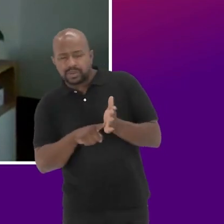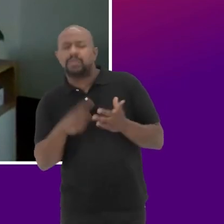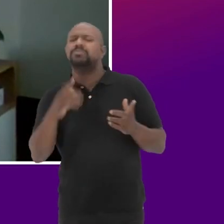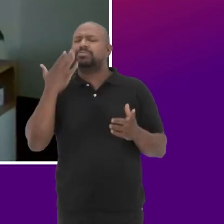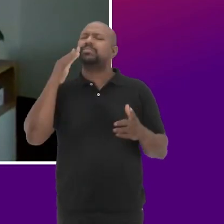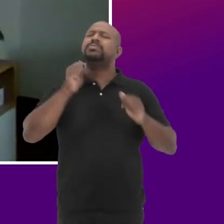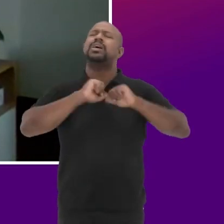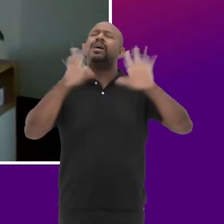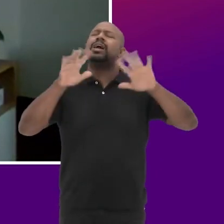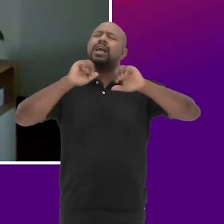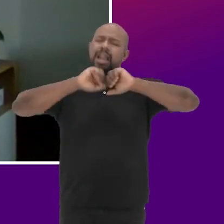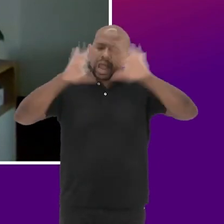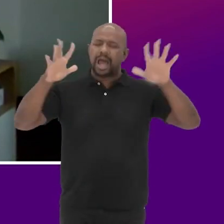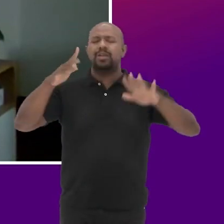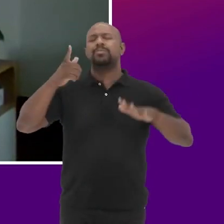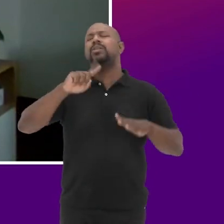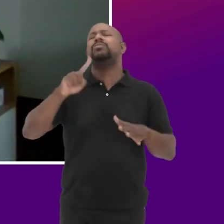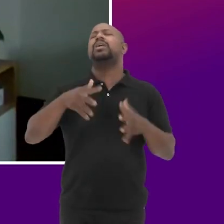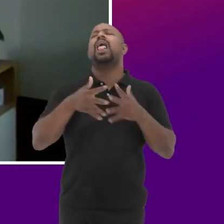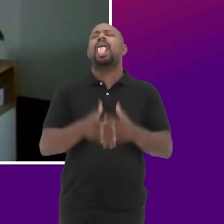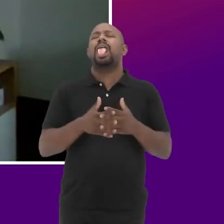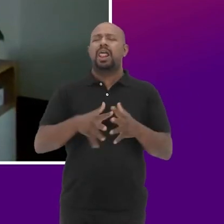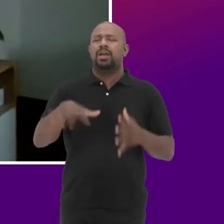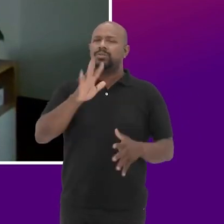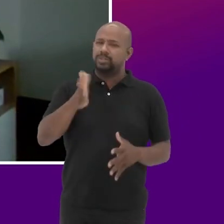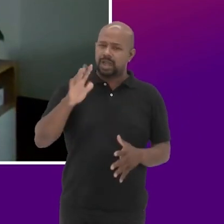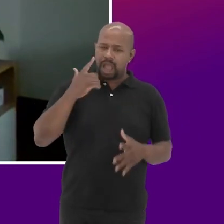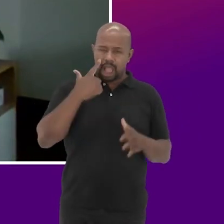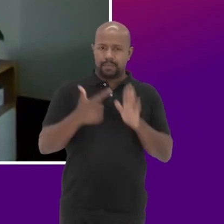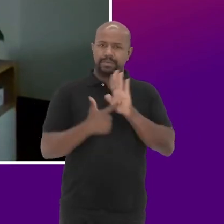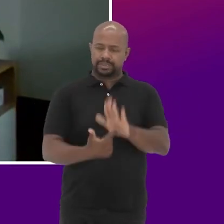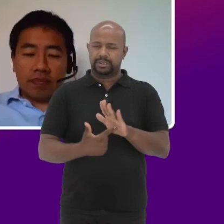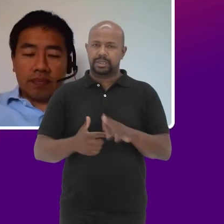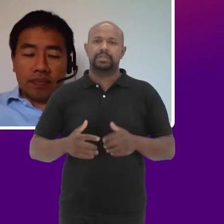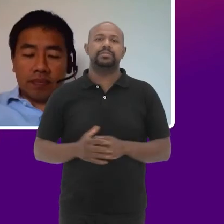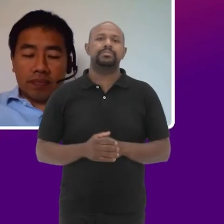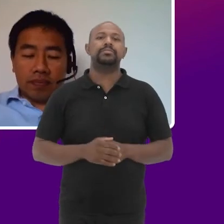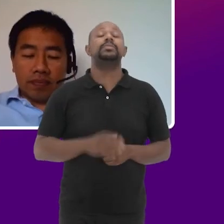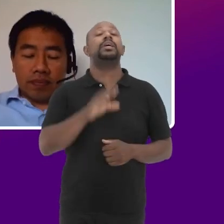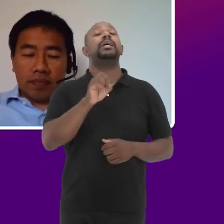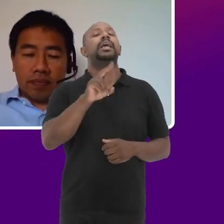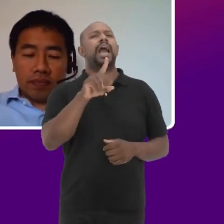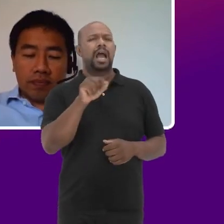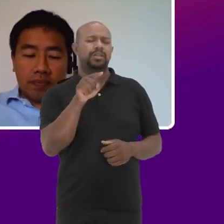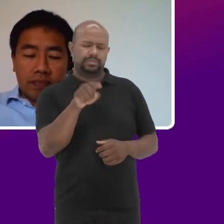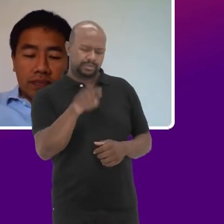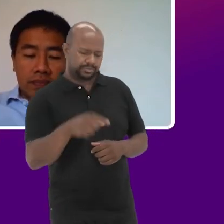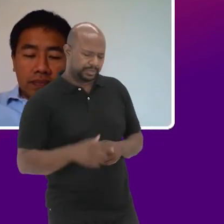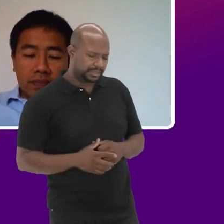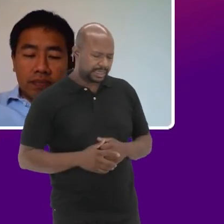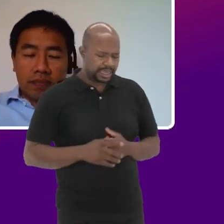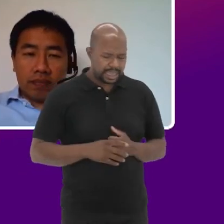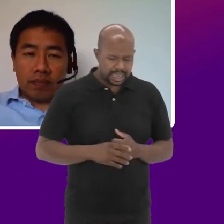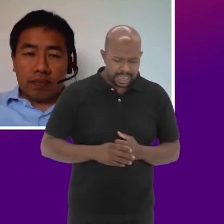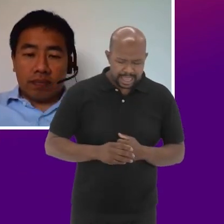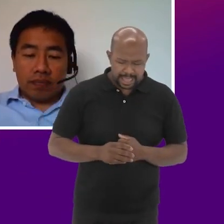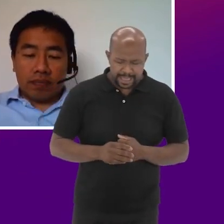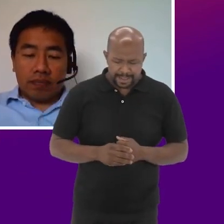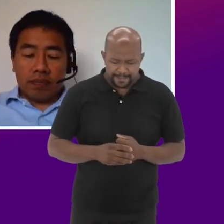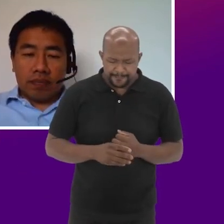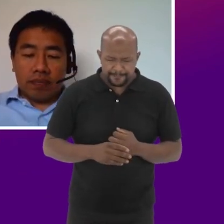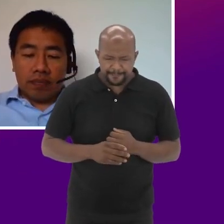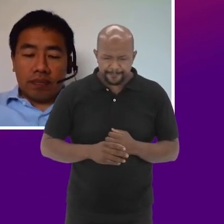para que não haja nenhum empecilho em relação às soluções apresentadas. Carlos, voltando para você,